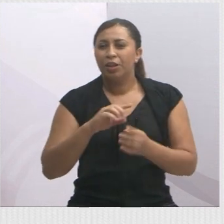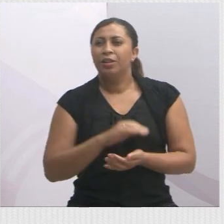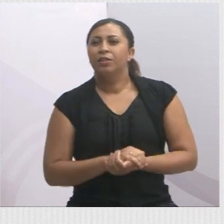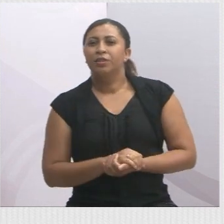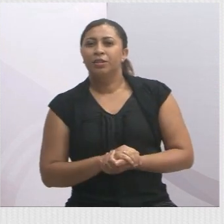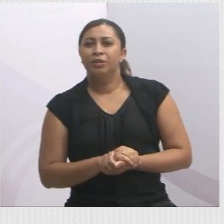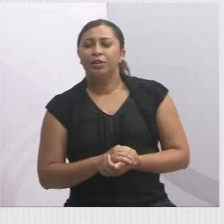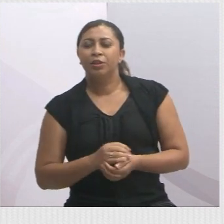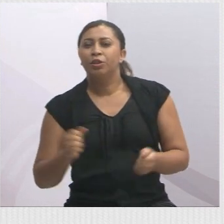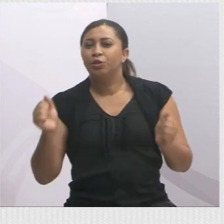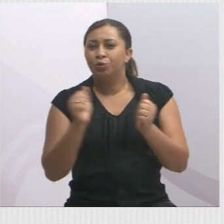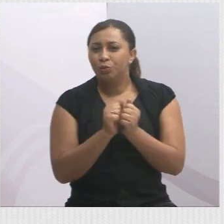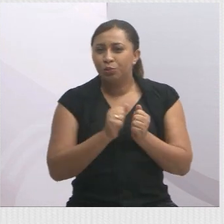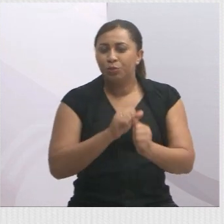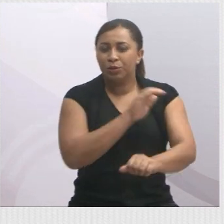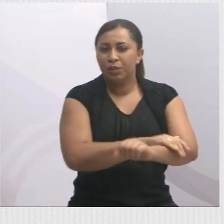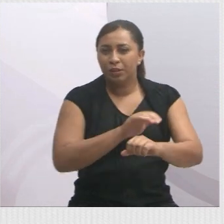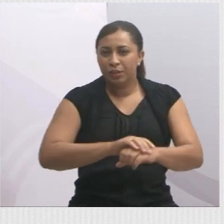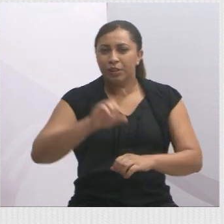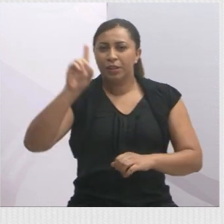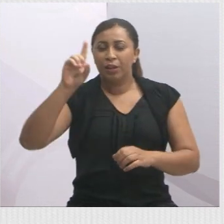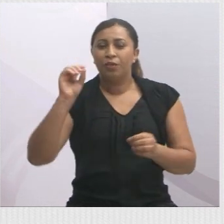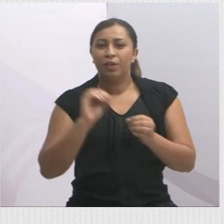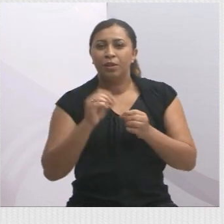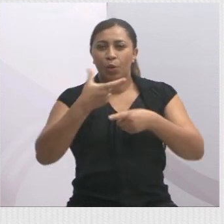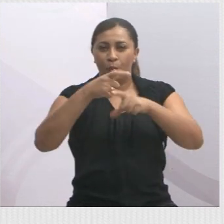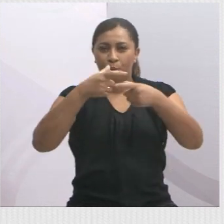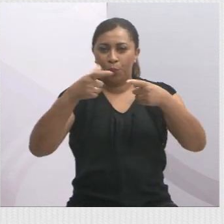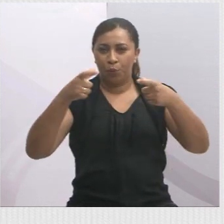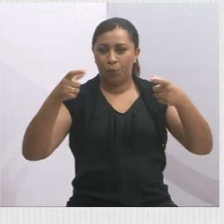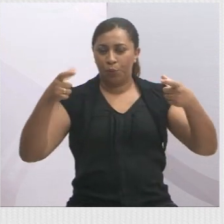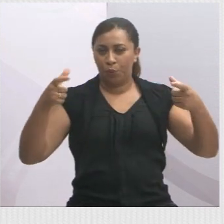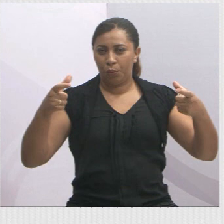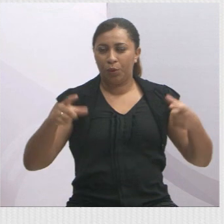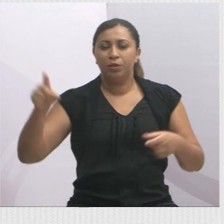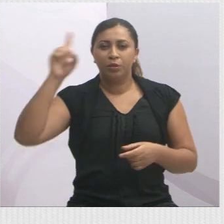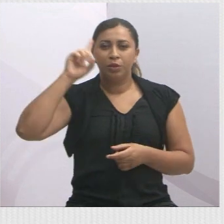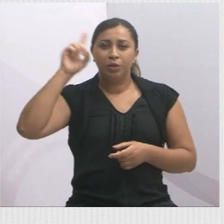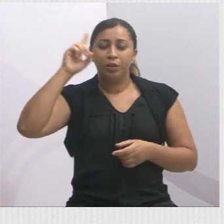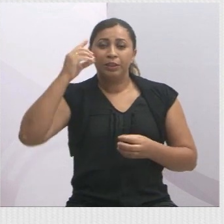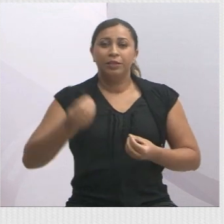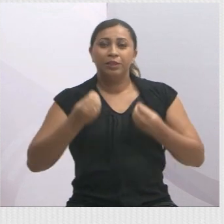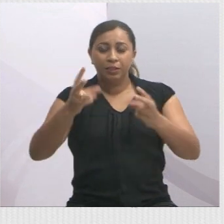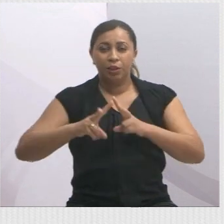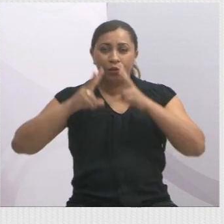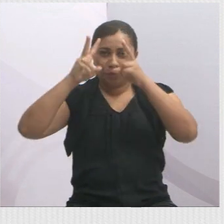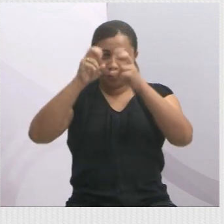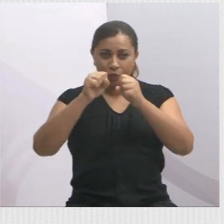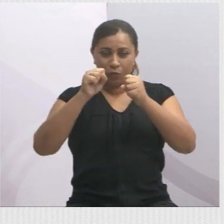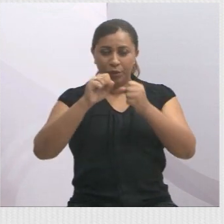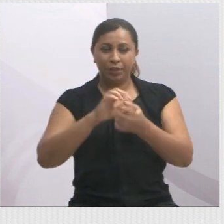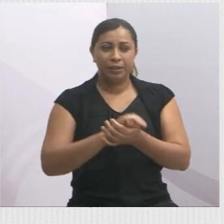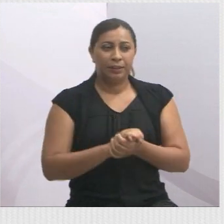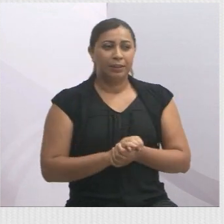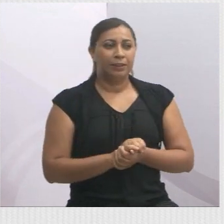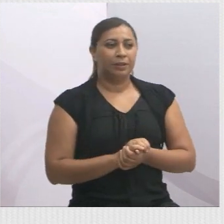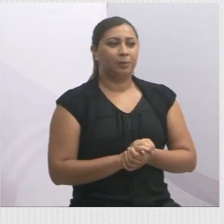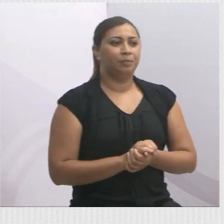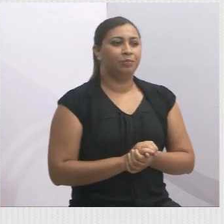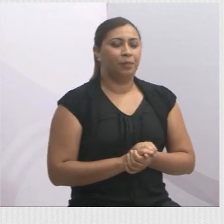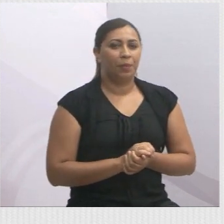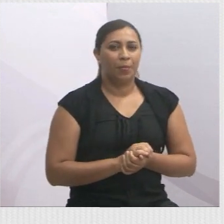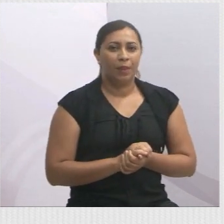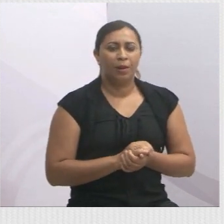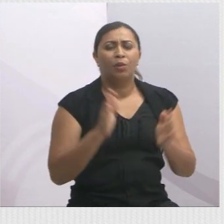à Igreja de Madureira, fazendo-a prosperar dia após dia e sendo fortalecida através das